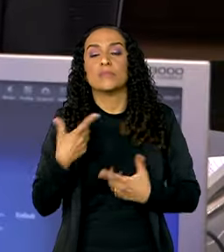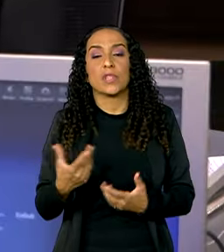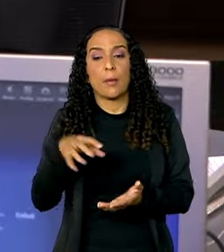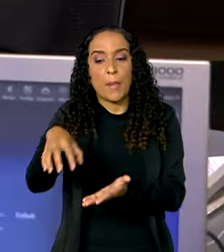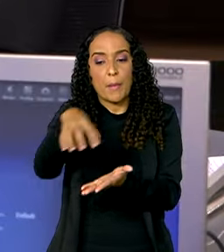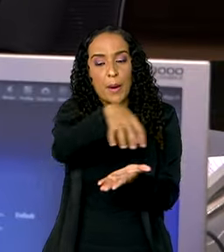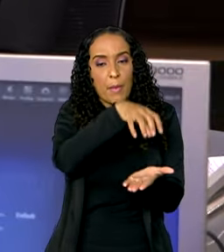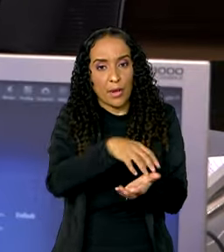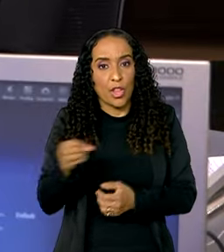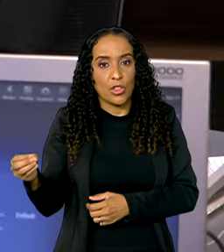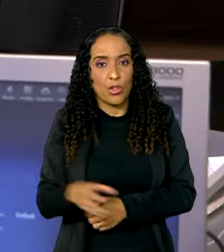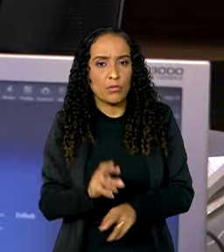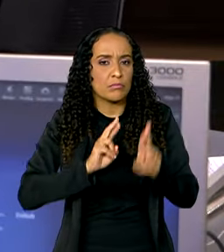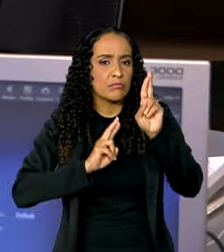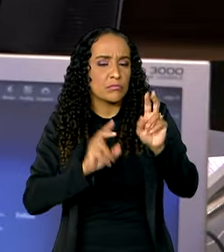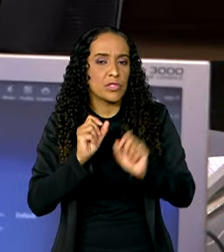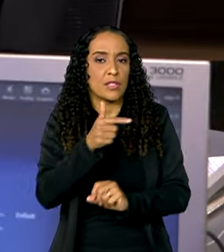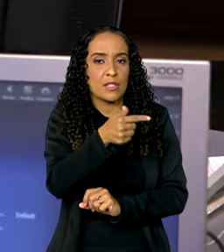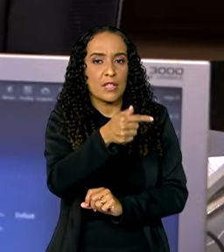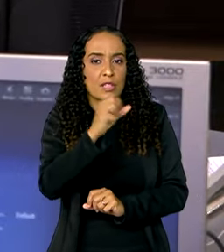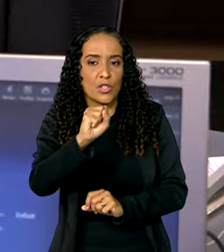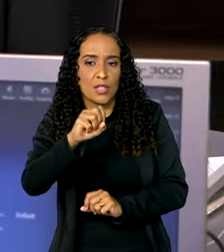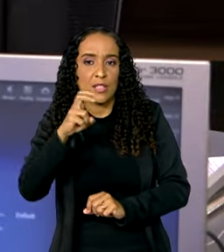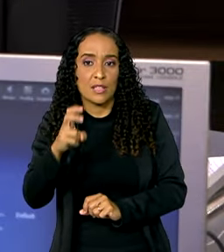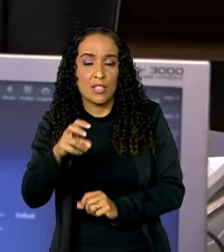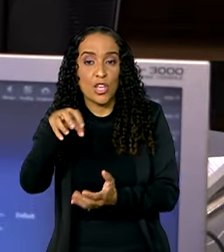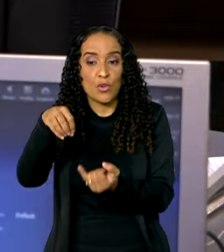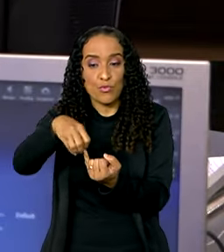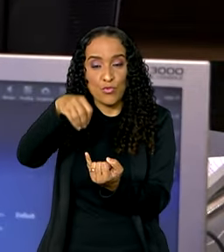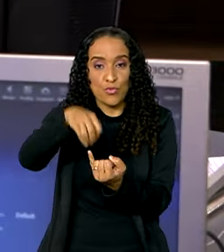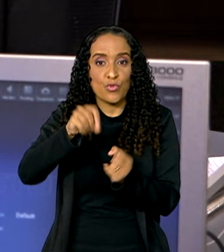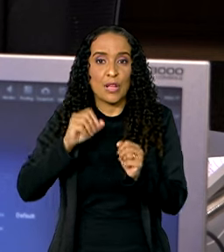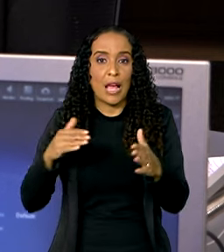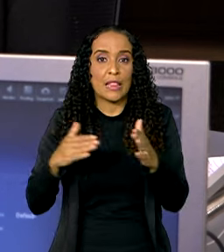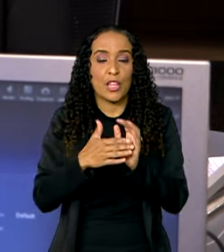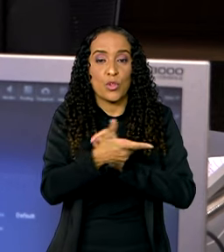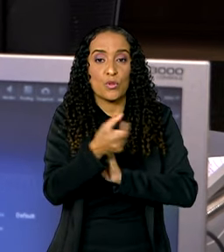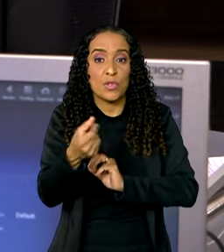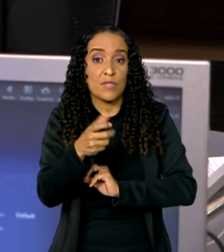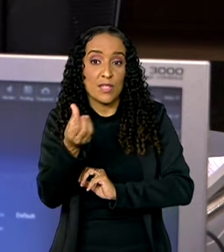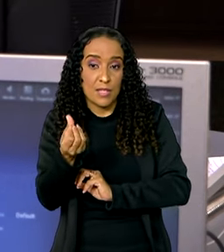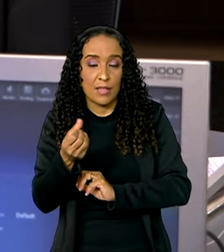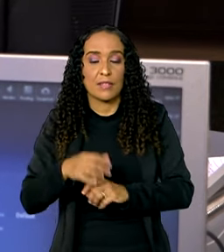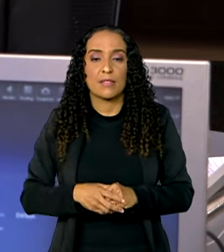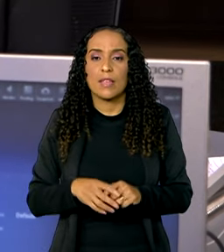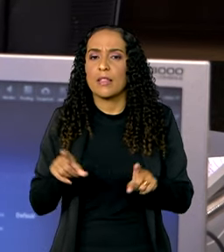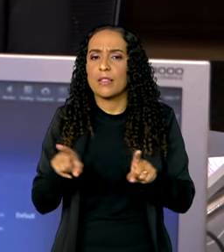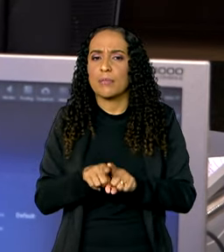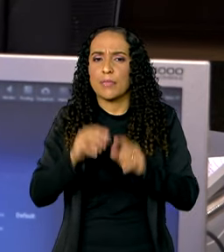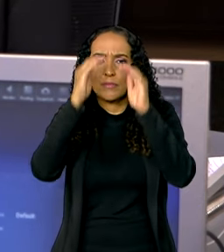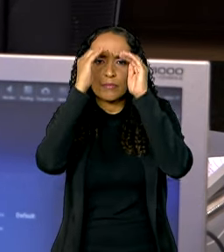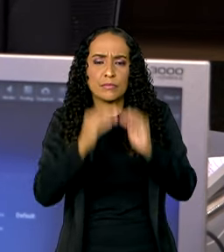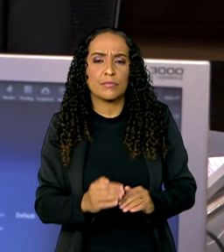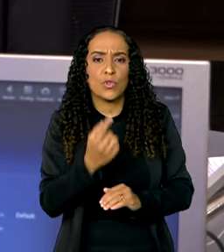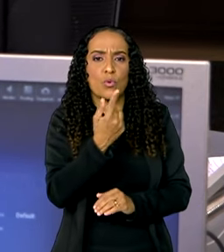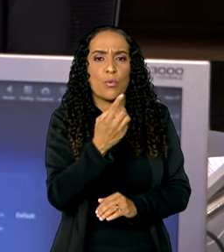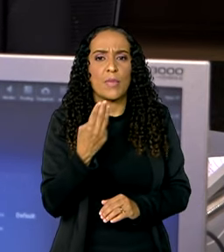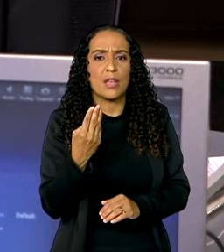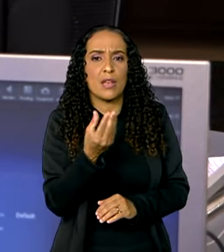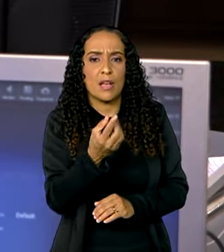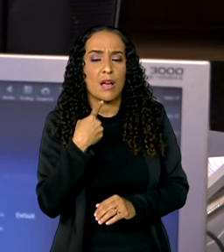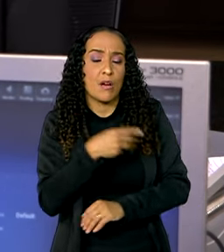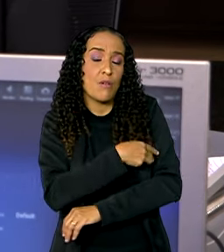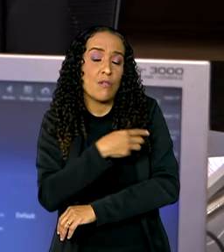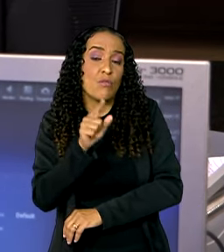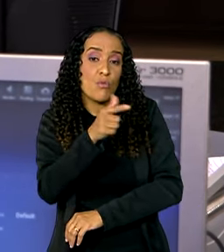unidades a expectativa é chegar a 785 institutos até 2026 e atender 1.6000